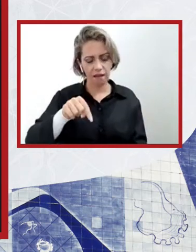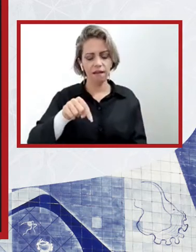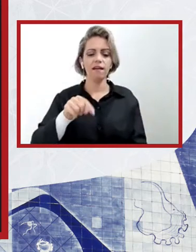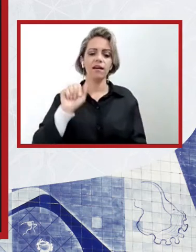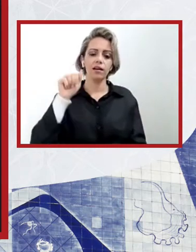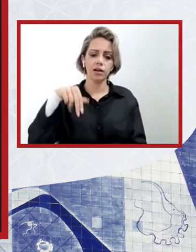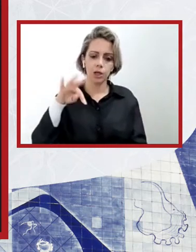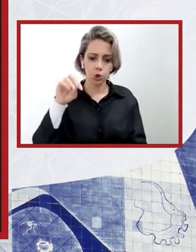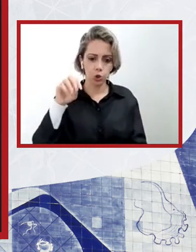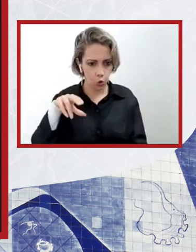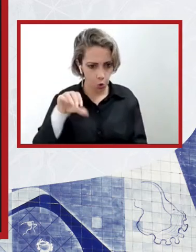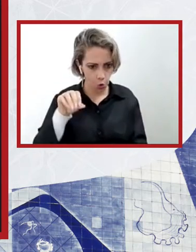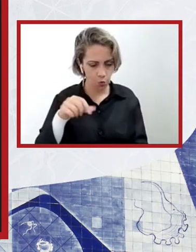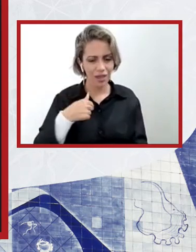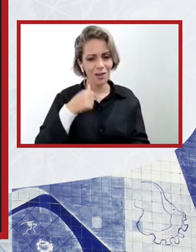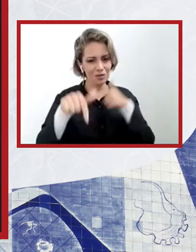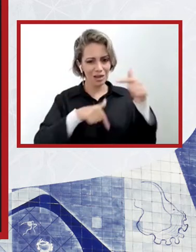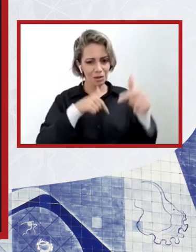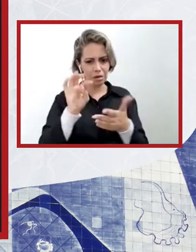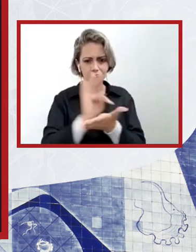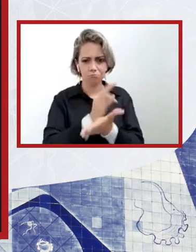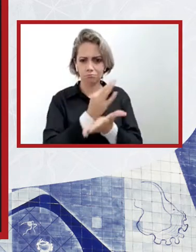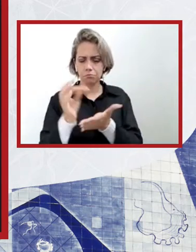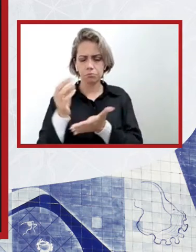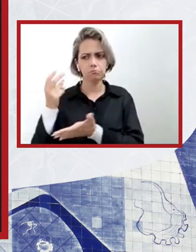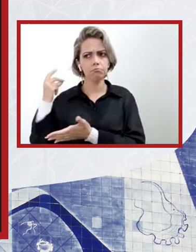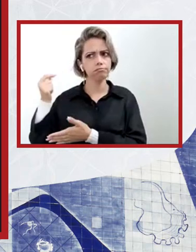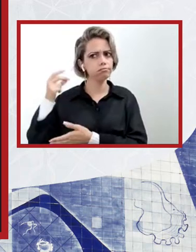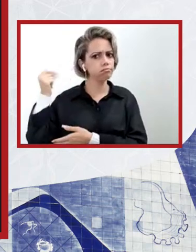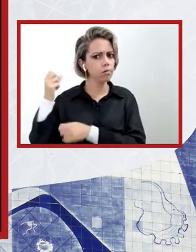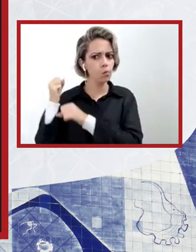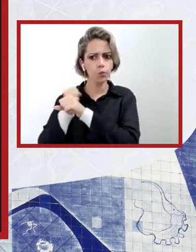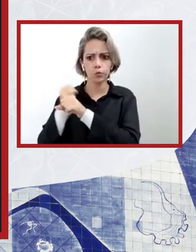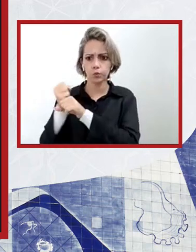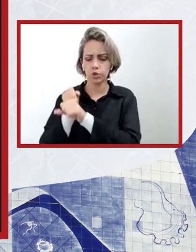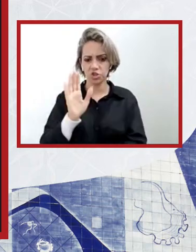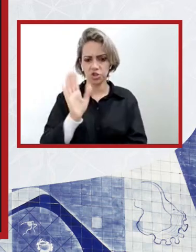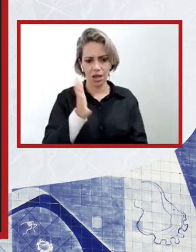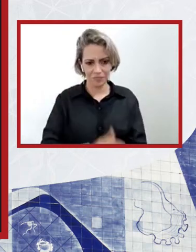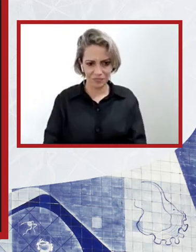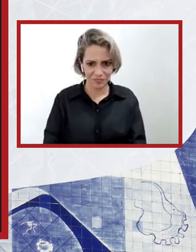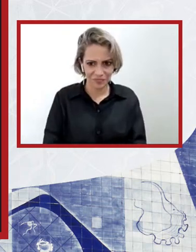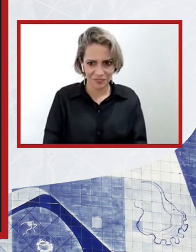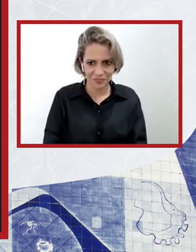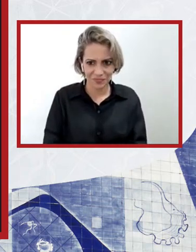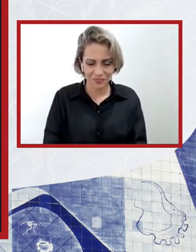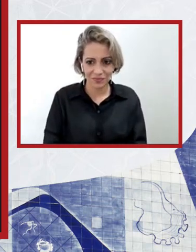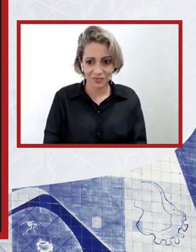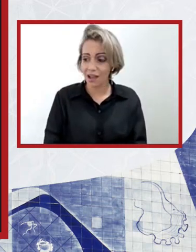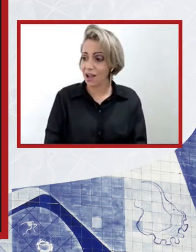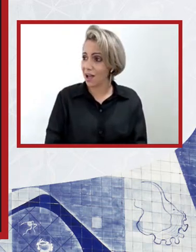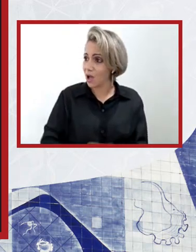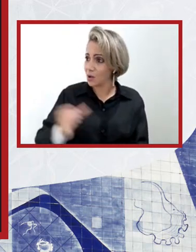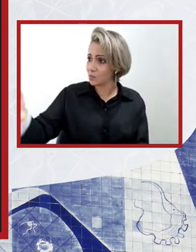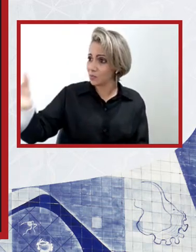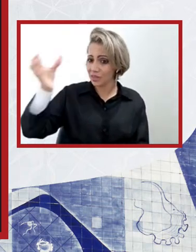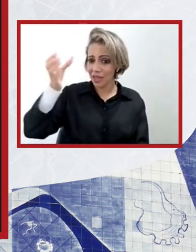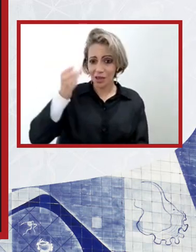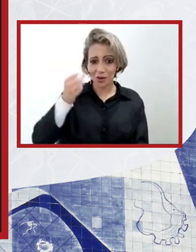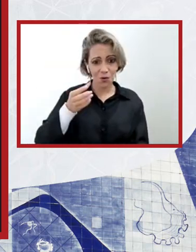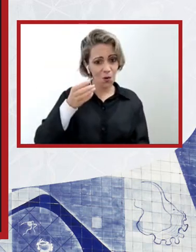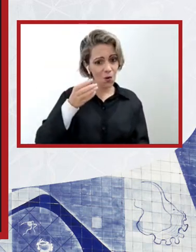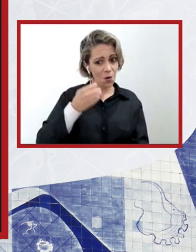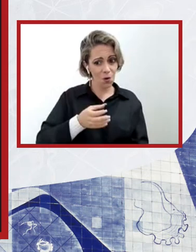de tecnologia assistiva há muitos anos. Me trouxeram um copo de suco, olha que coisa mais